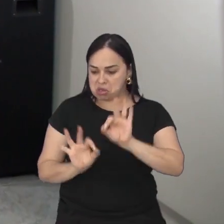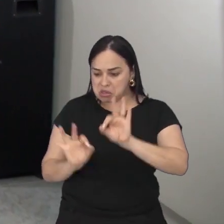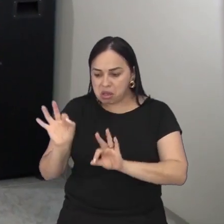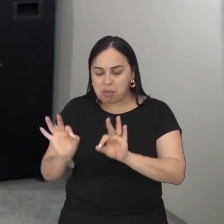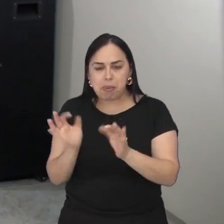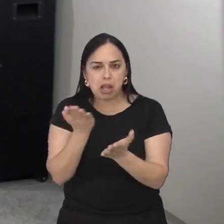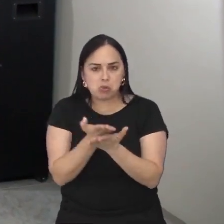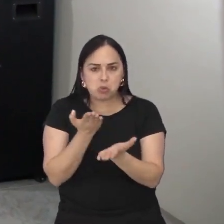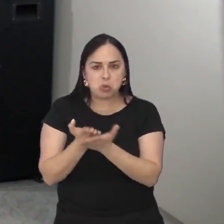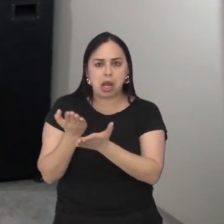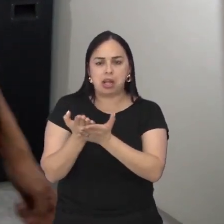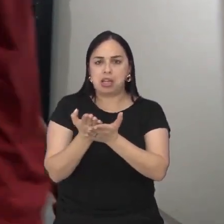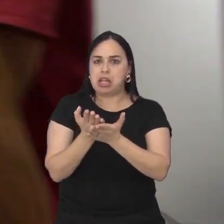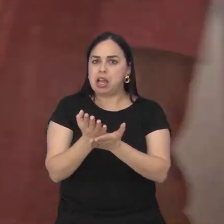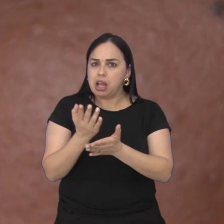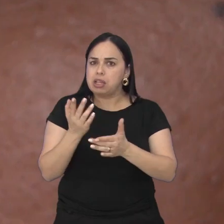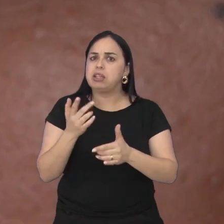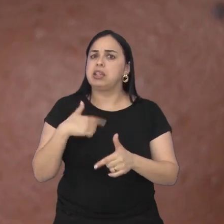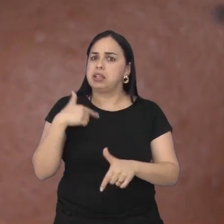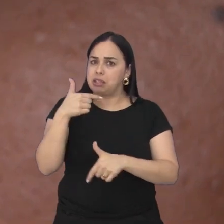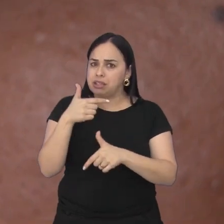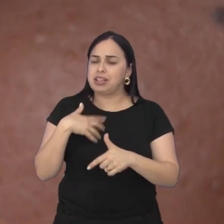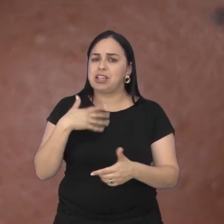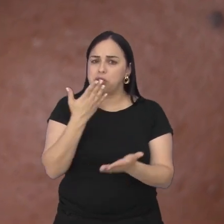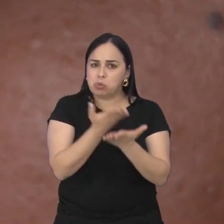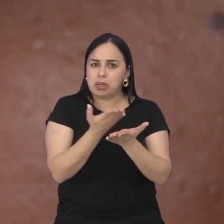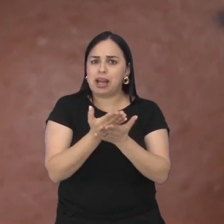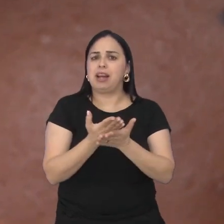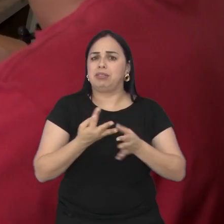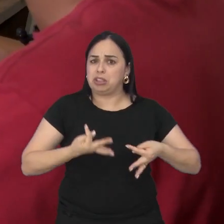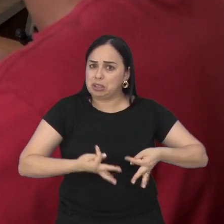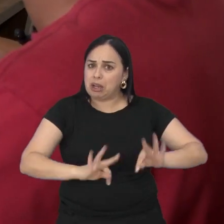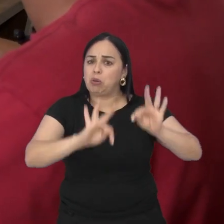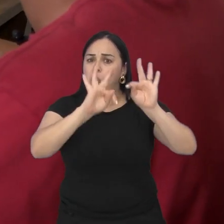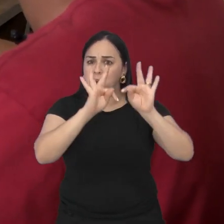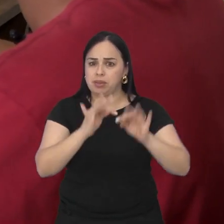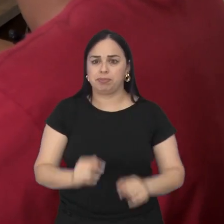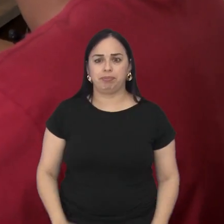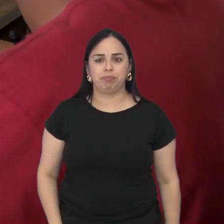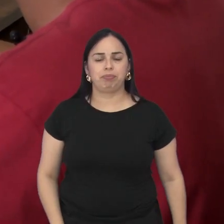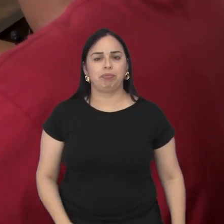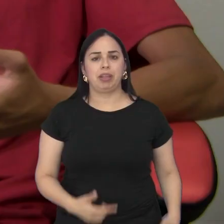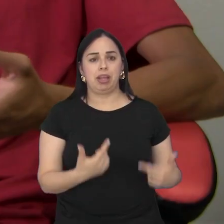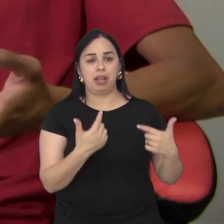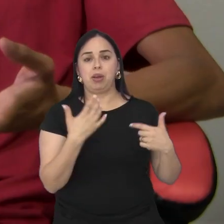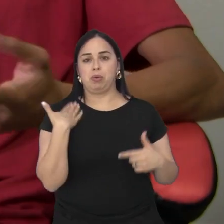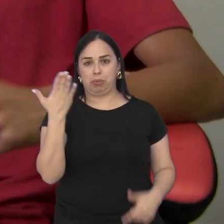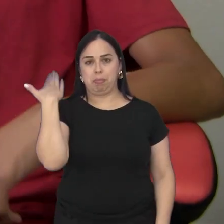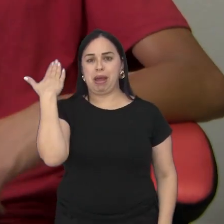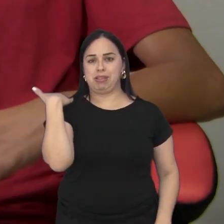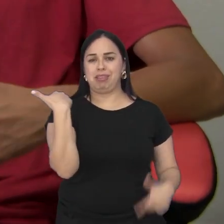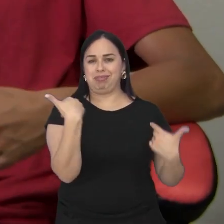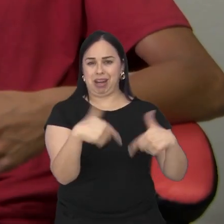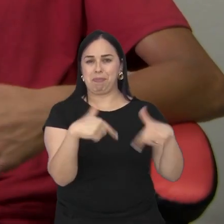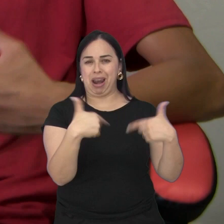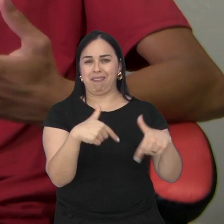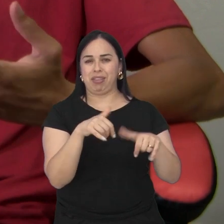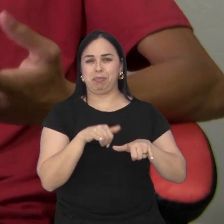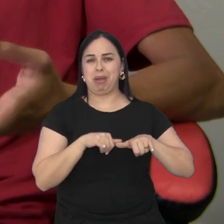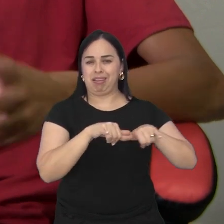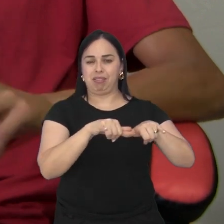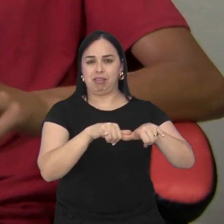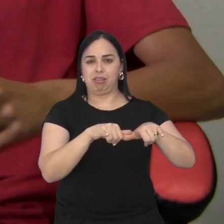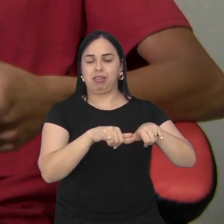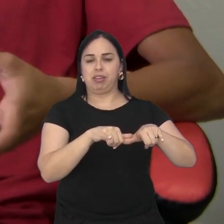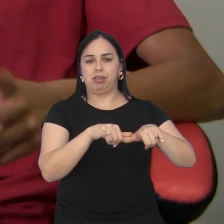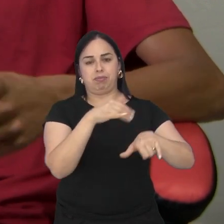as distrações no conforto de casa e levar a sério o curso de Tecnologia da Informação. Eu trabalhava no mercado na época e a carga